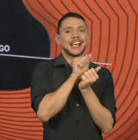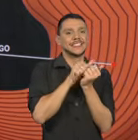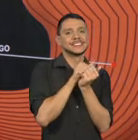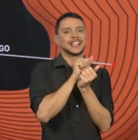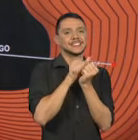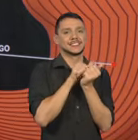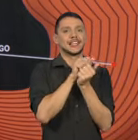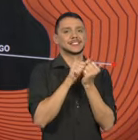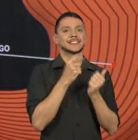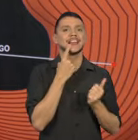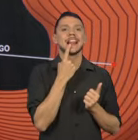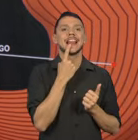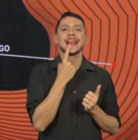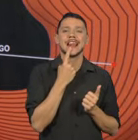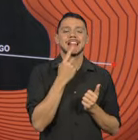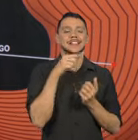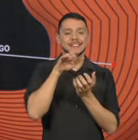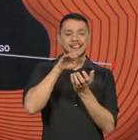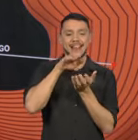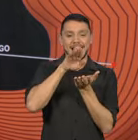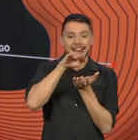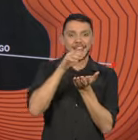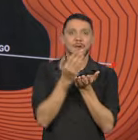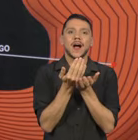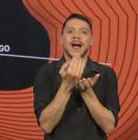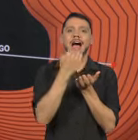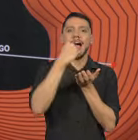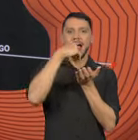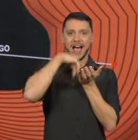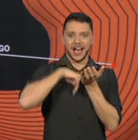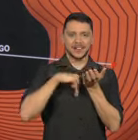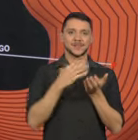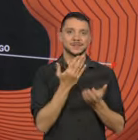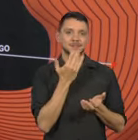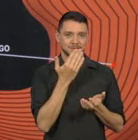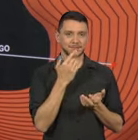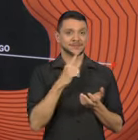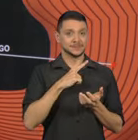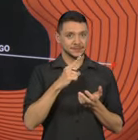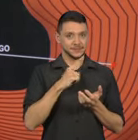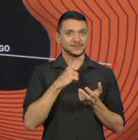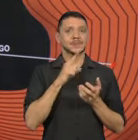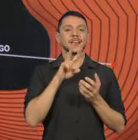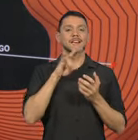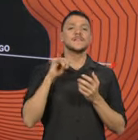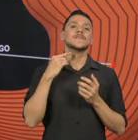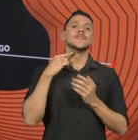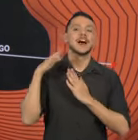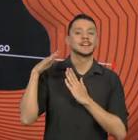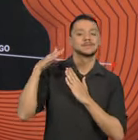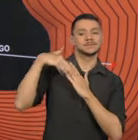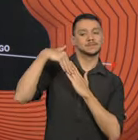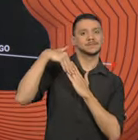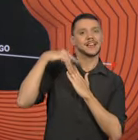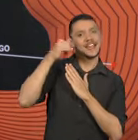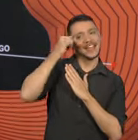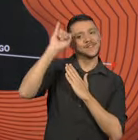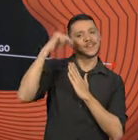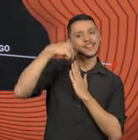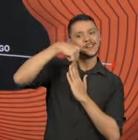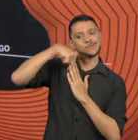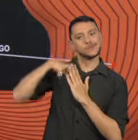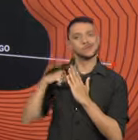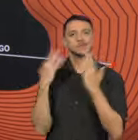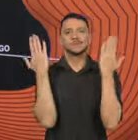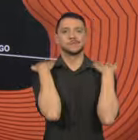língua, que empurra o alimento para a faringe, que é no fundo da boca. Aí aqui a epiglote vai fechar para o alimento não descer. Sabe quando